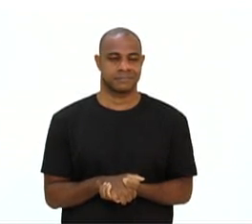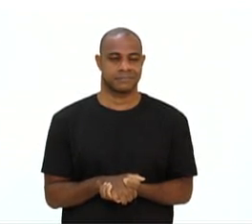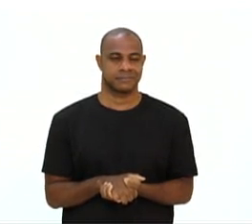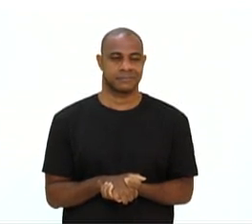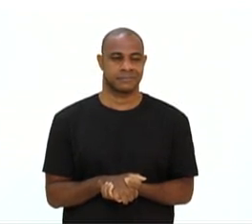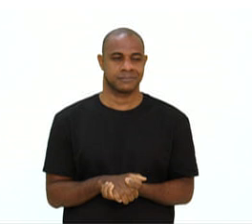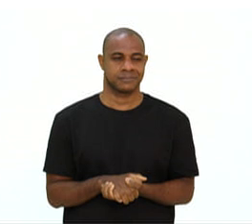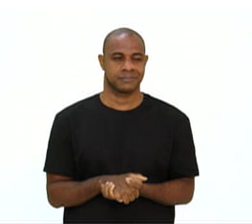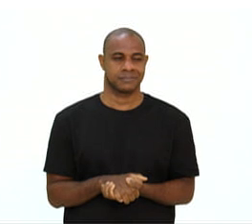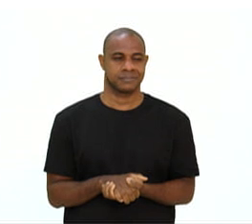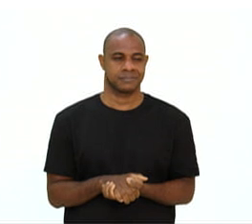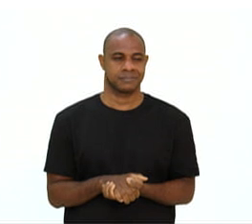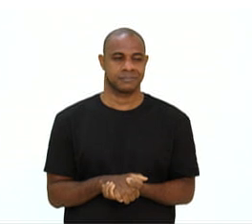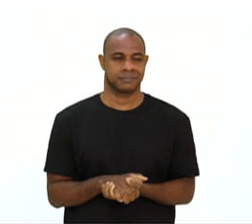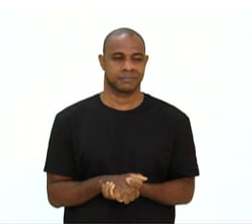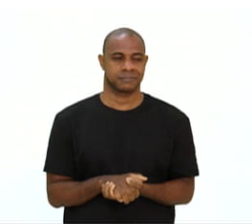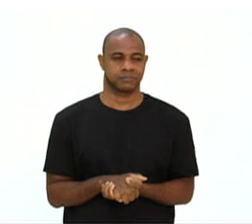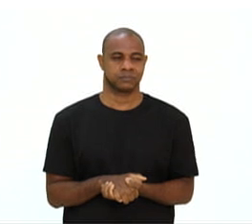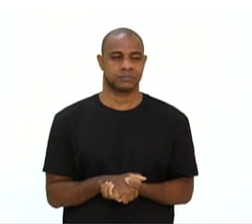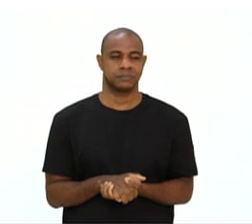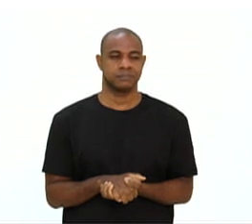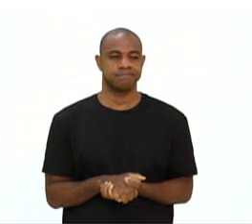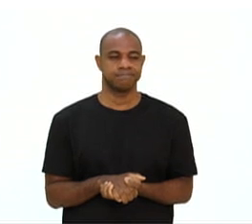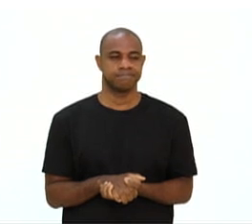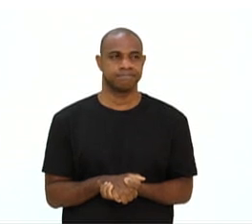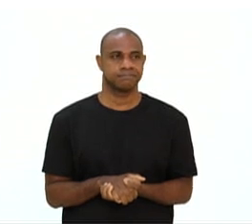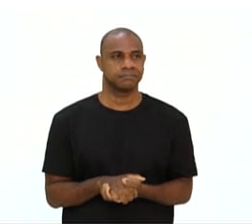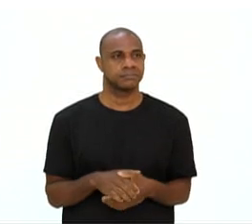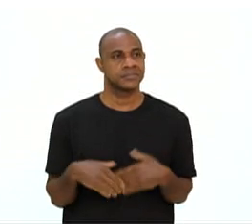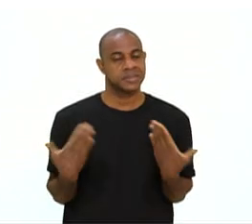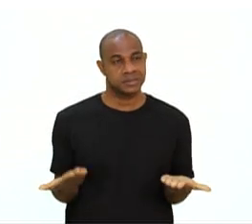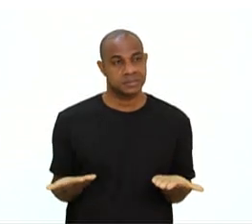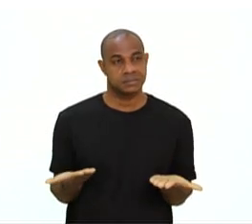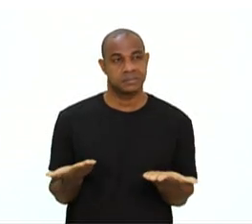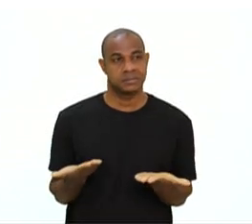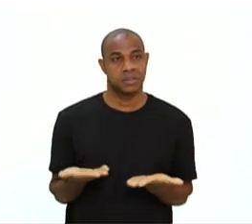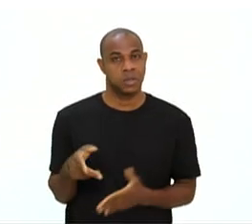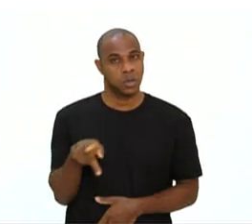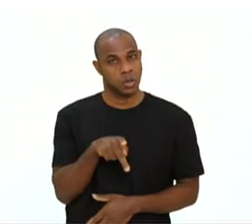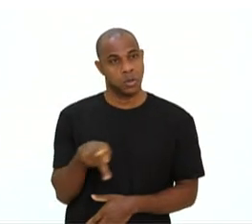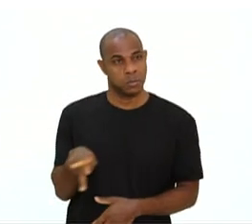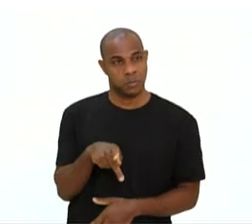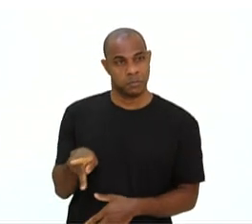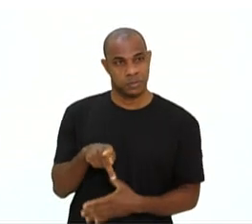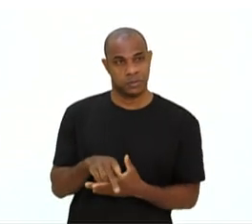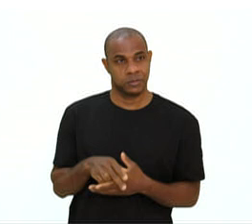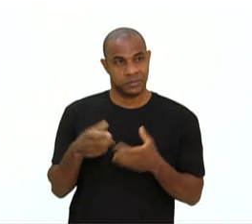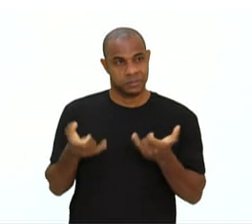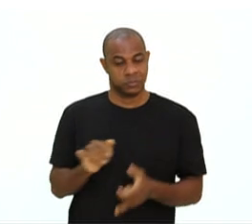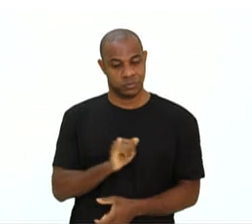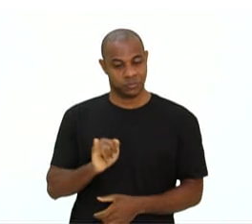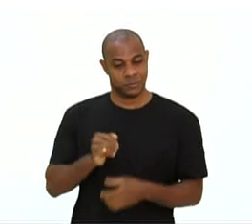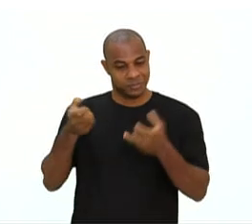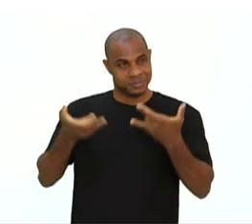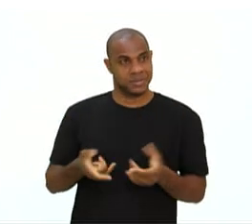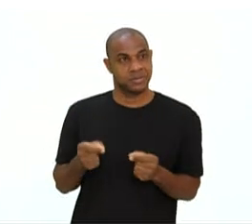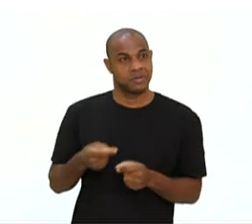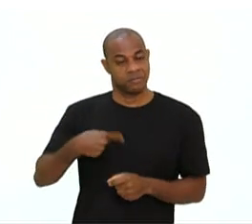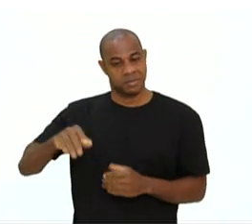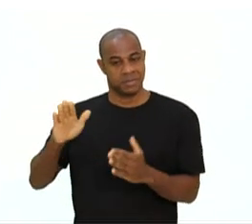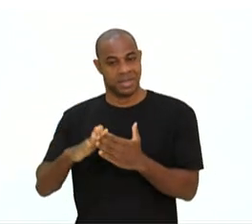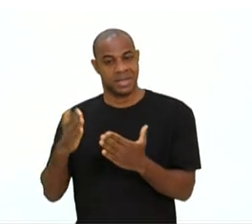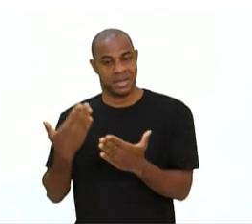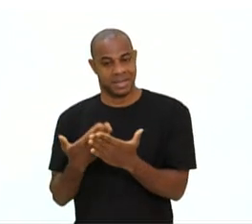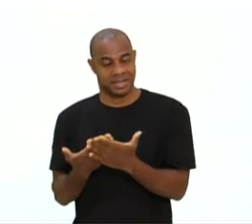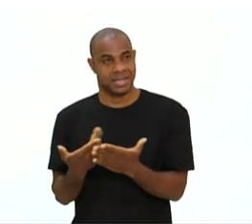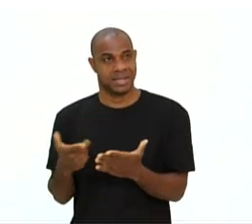free, this is my page for English B. Então, o professor ou o instrutor disse, vão para casa e escrevam uma página hoje à